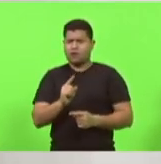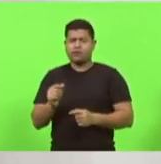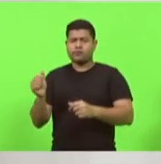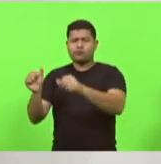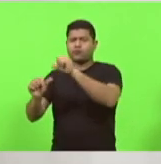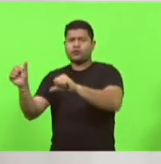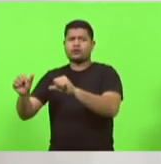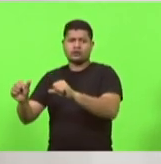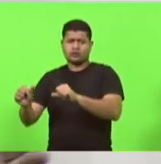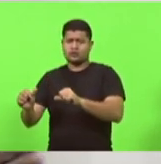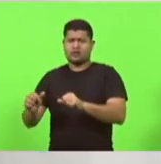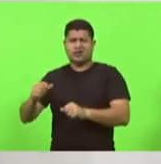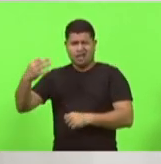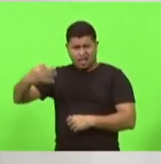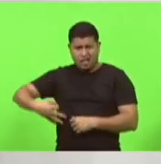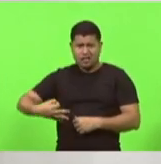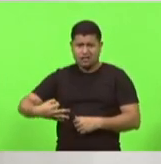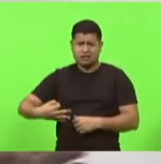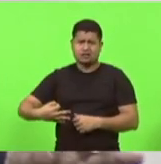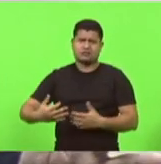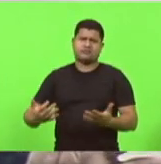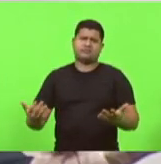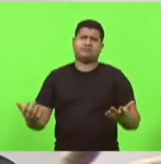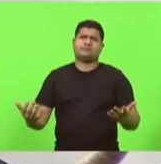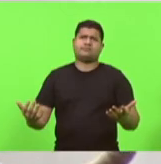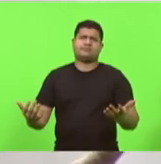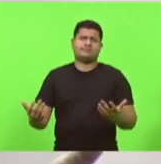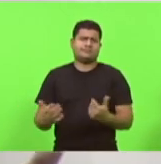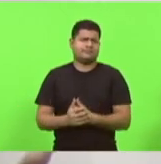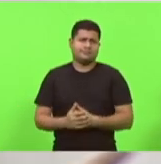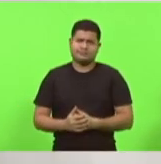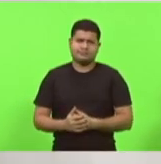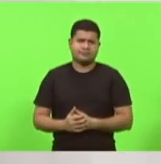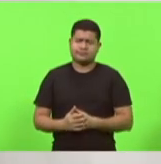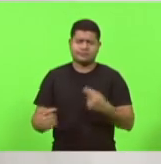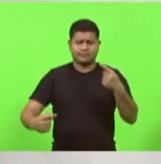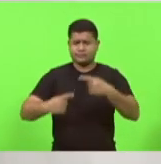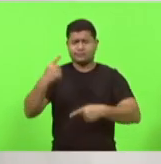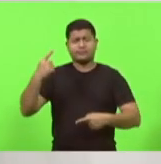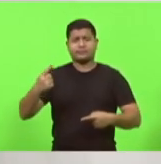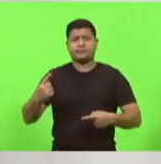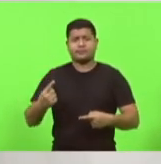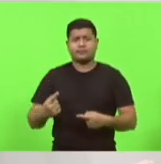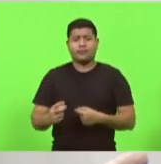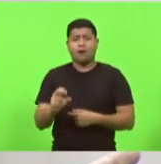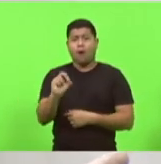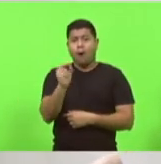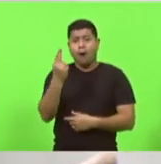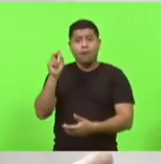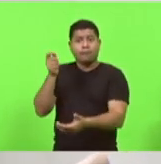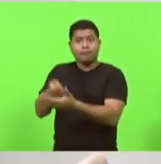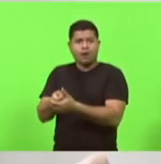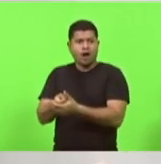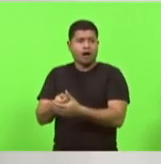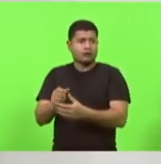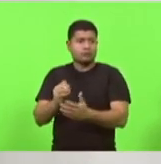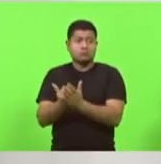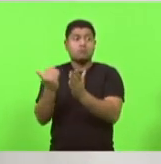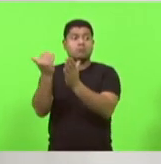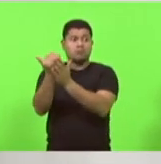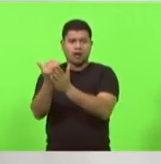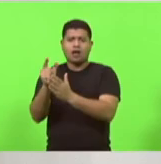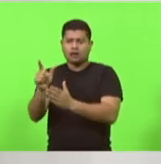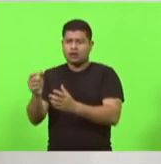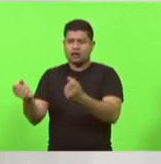bom, é injusto. É, ou paga mais 5 anos para você receber o carro.